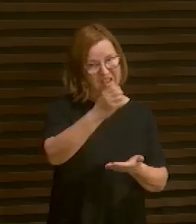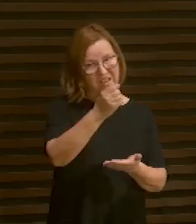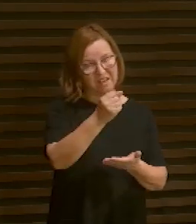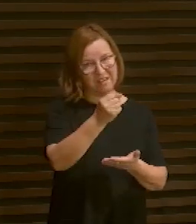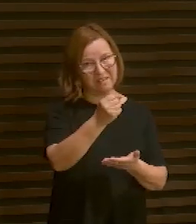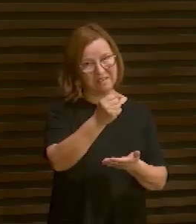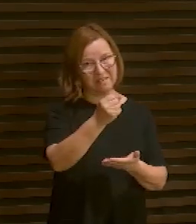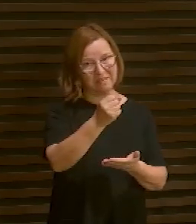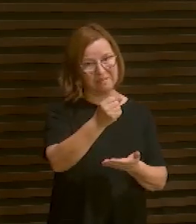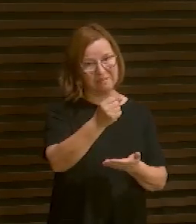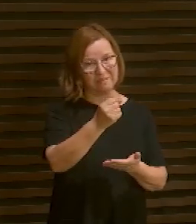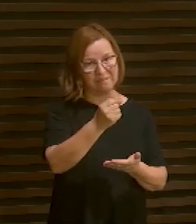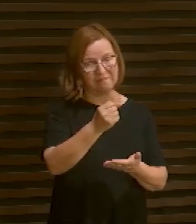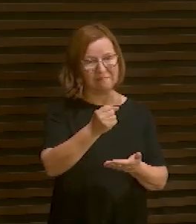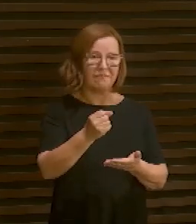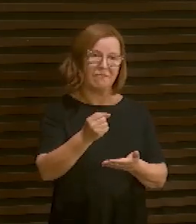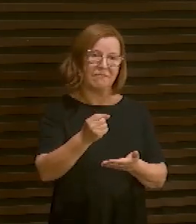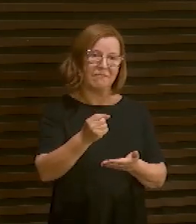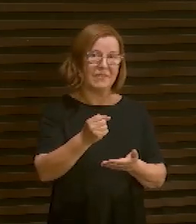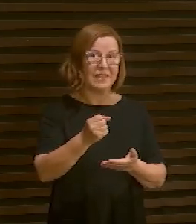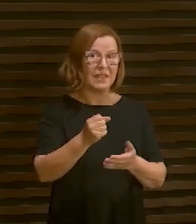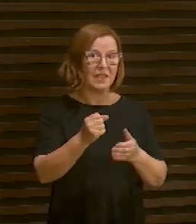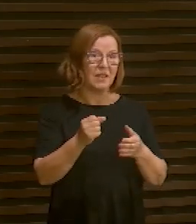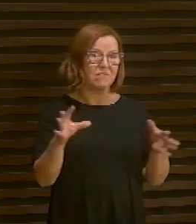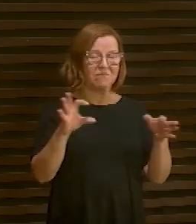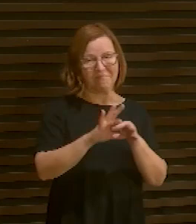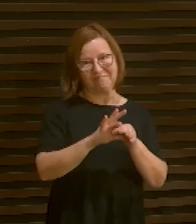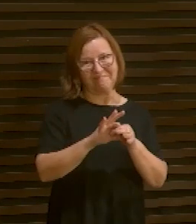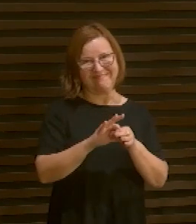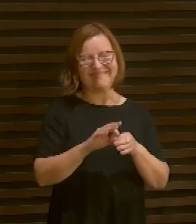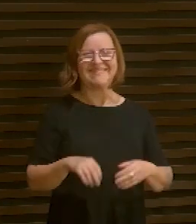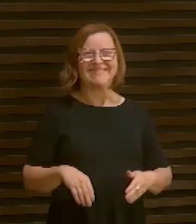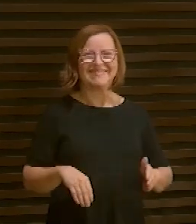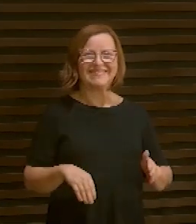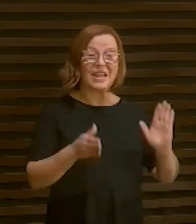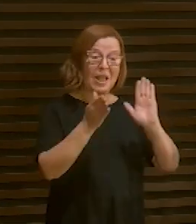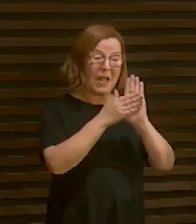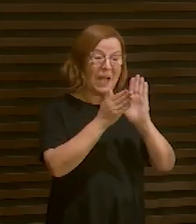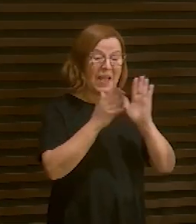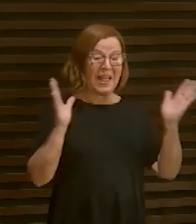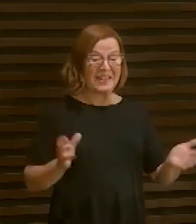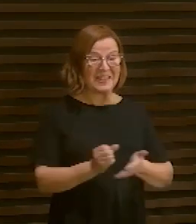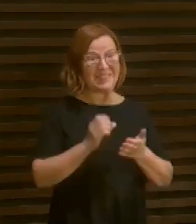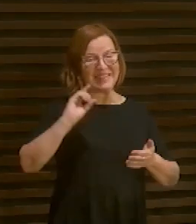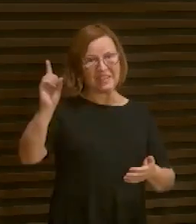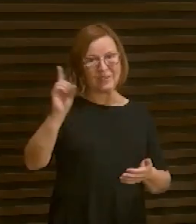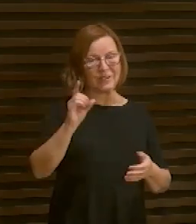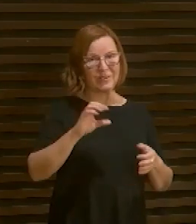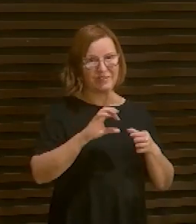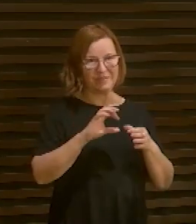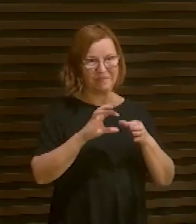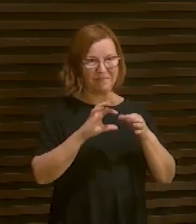aí para onde um vai, o outro vai. O projeto de salvação de Deus não é de comunhão, é